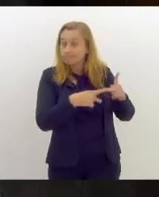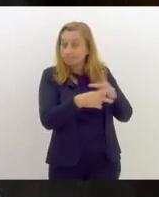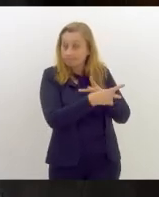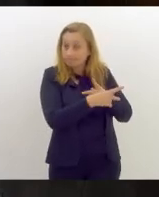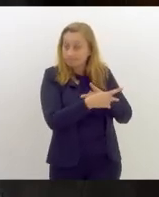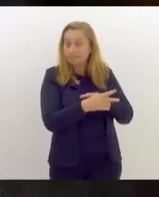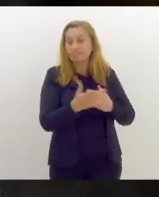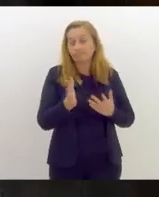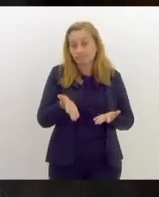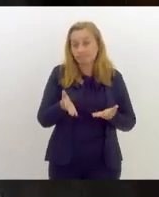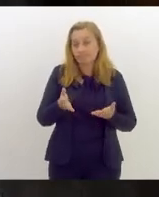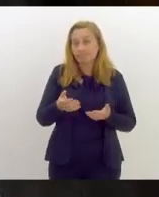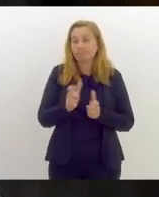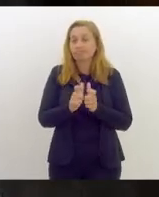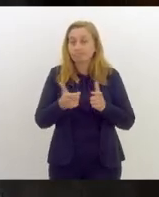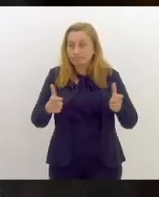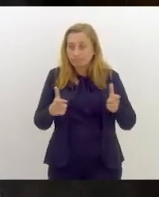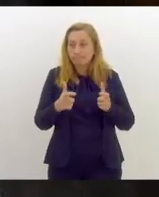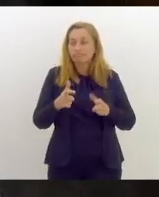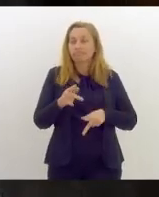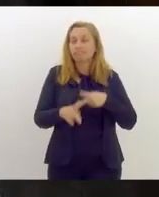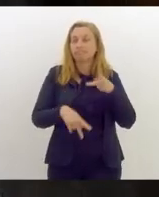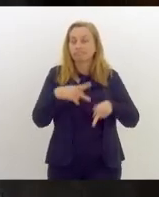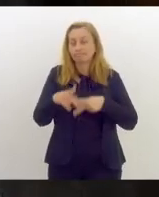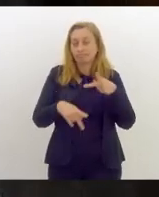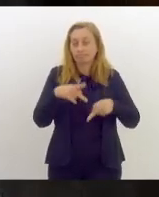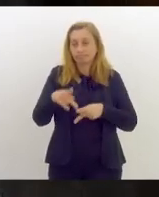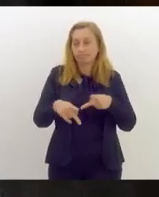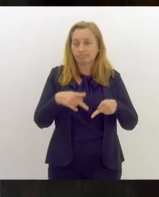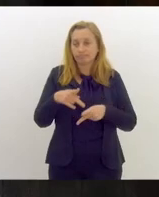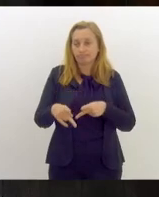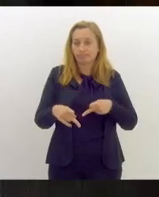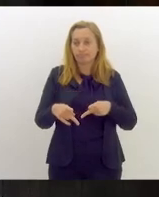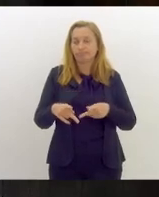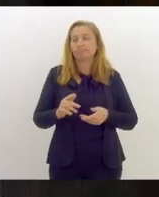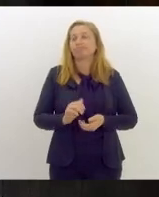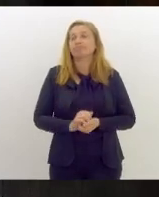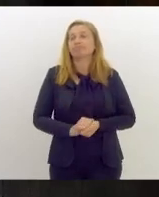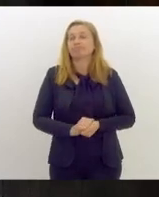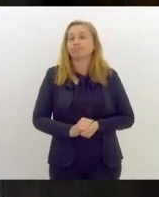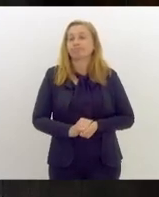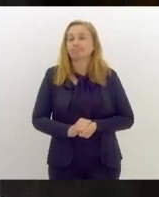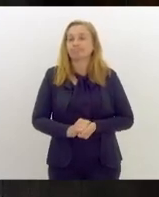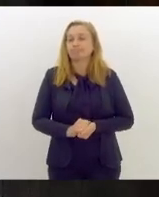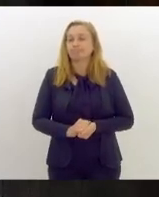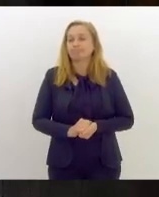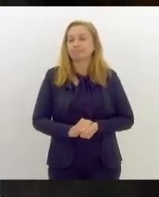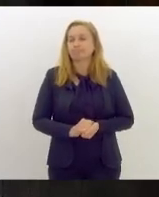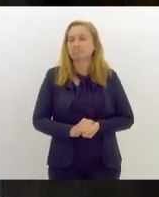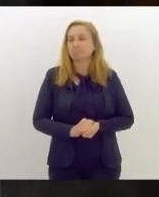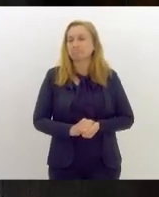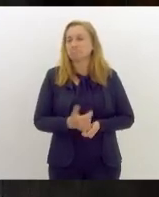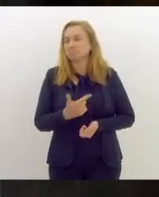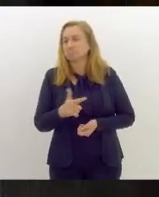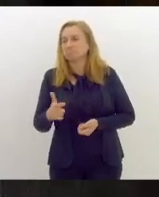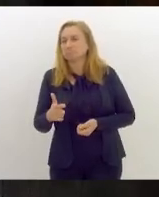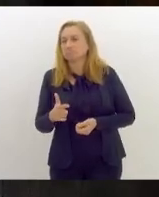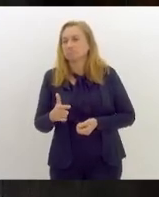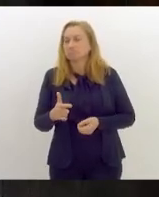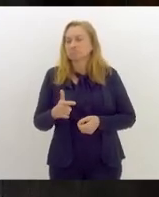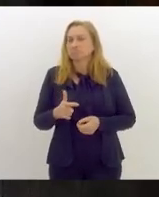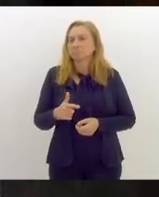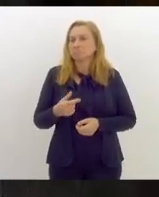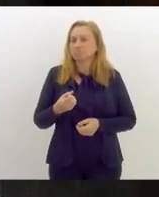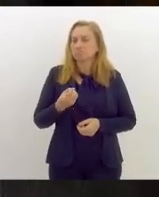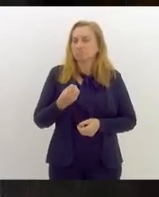grande imensa maioria da população brasileira e Fluminense e não tem estado de bem-estar